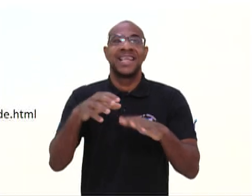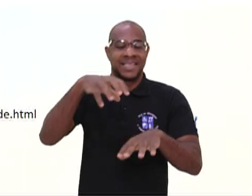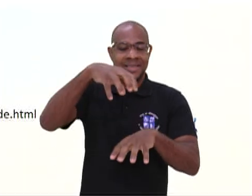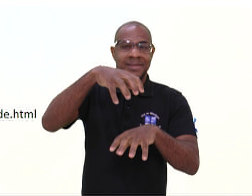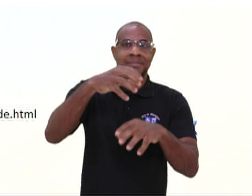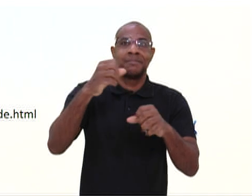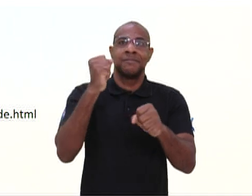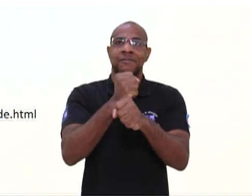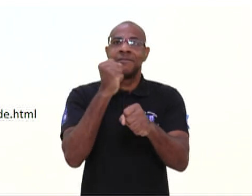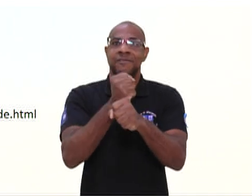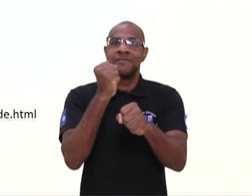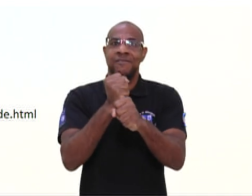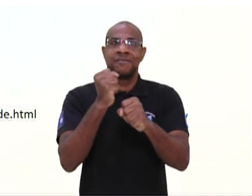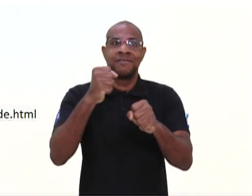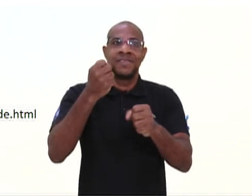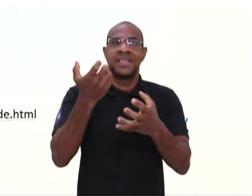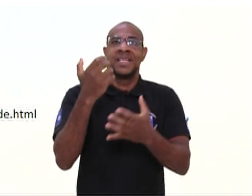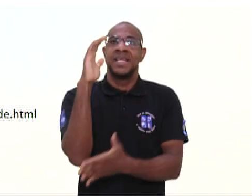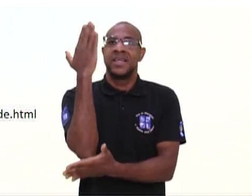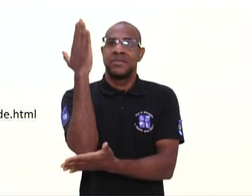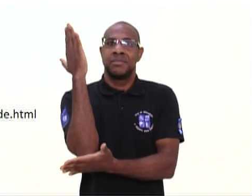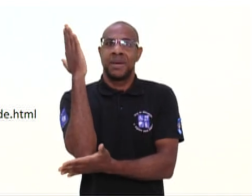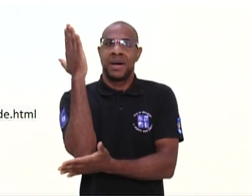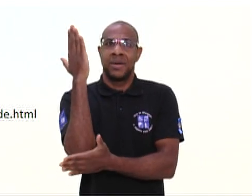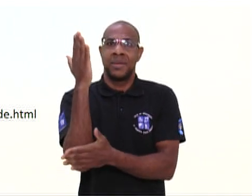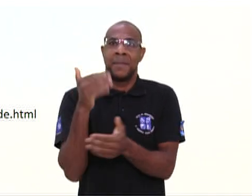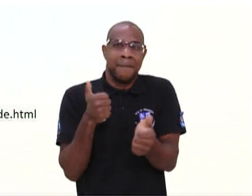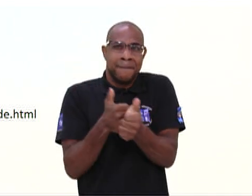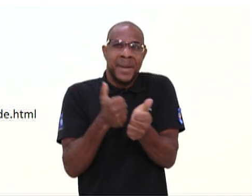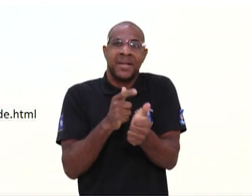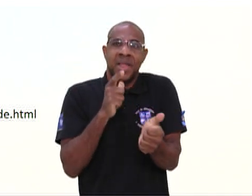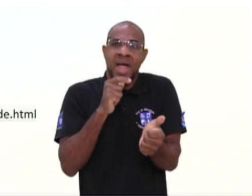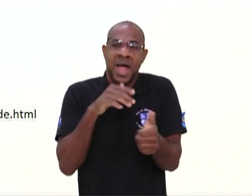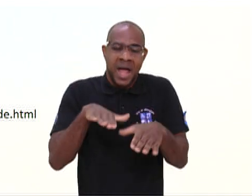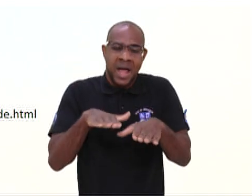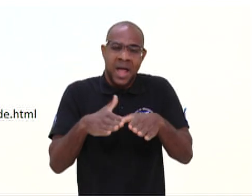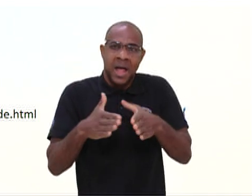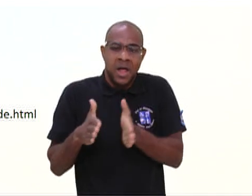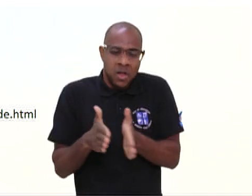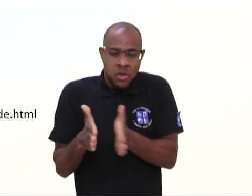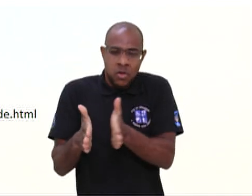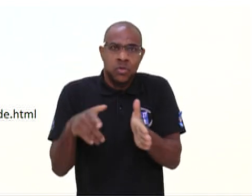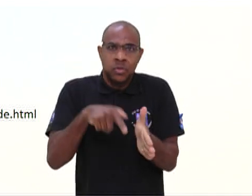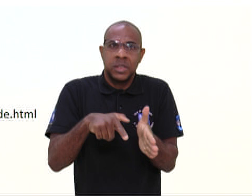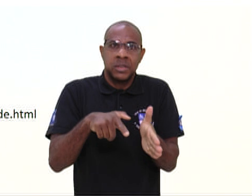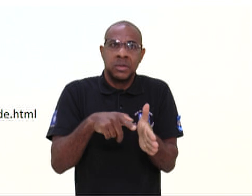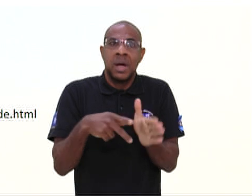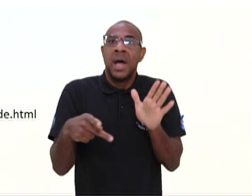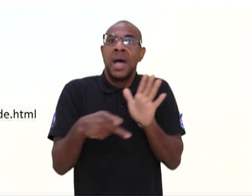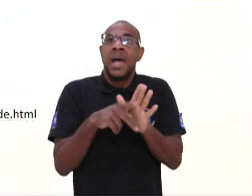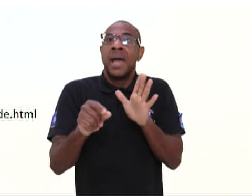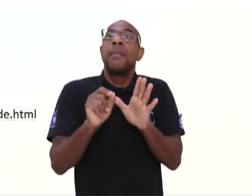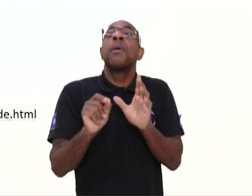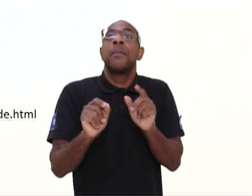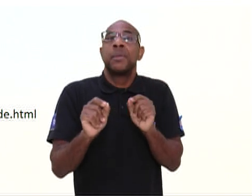na beira dos rios e dos mangues do Recife, né? É uma expressão regionalista. São esses casebres.